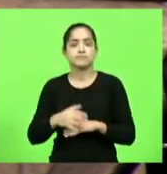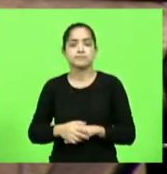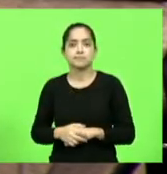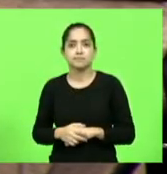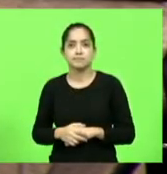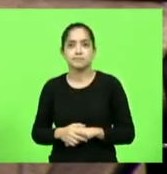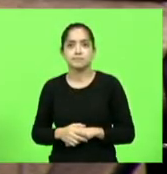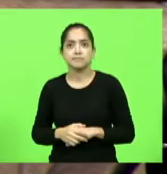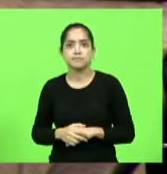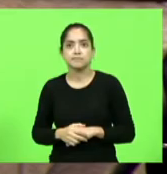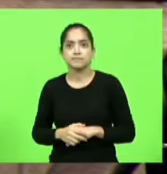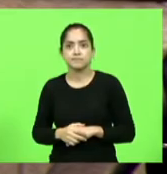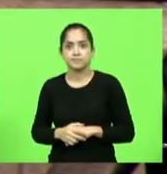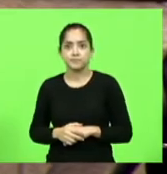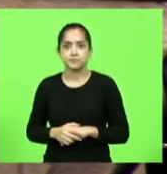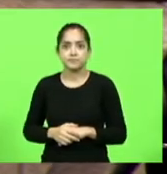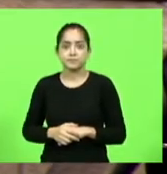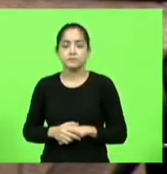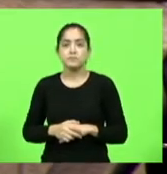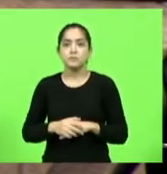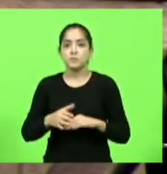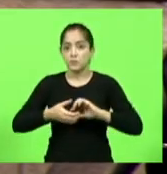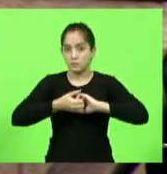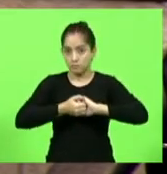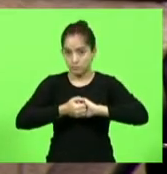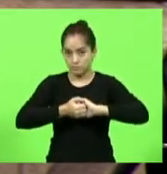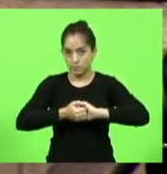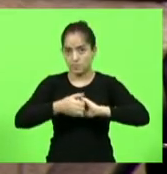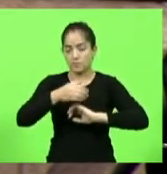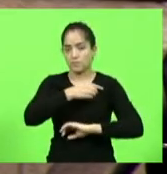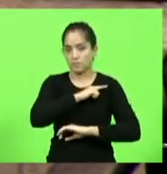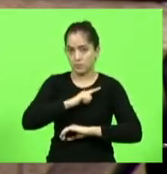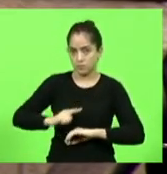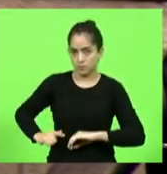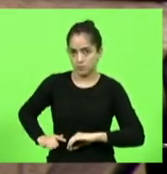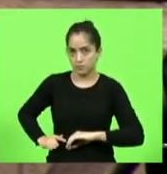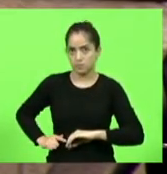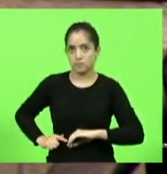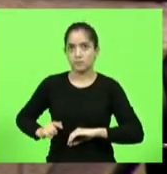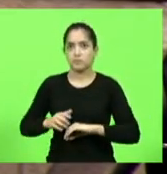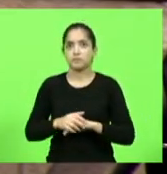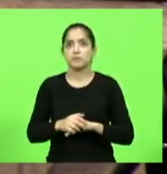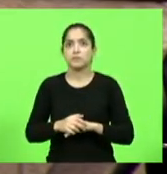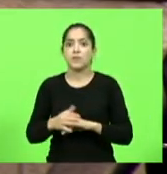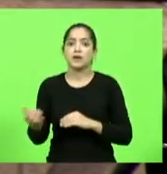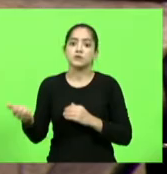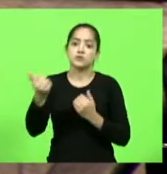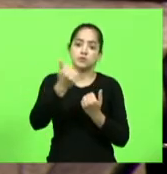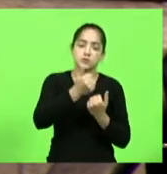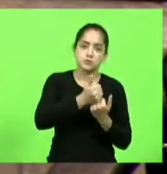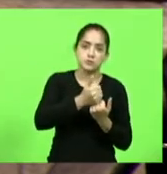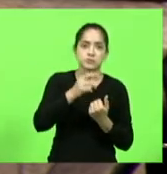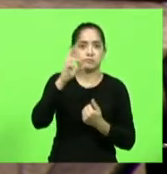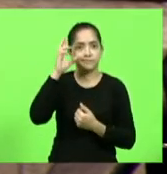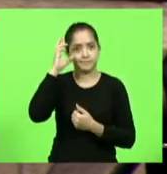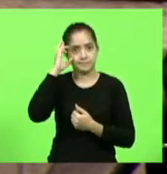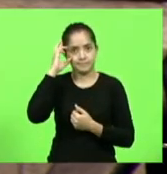Quando passou o Luiz Henrique, deputado Mauro de Nadal, veio o governador Raimundo Colombo.